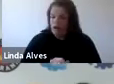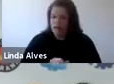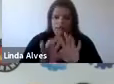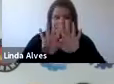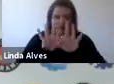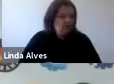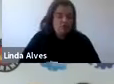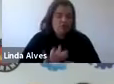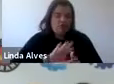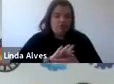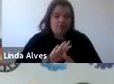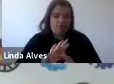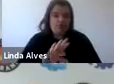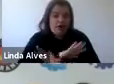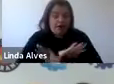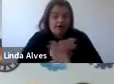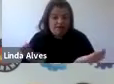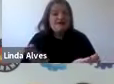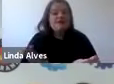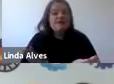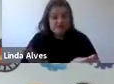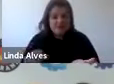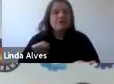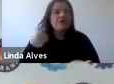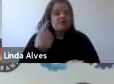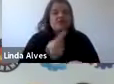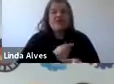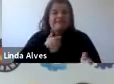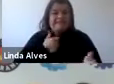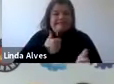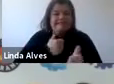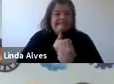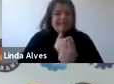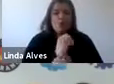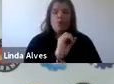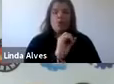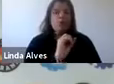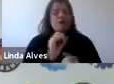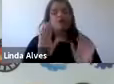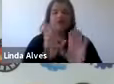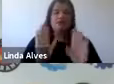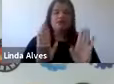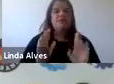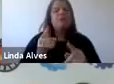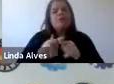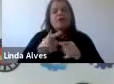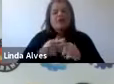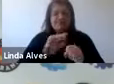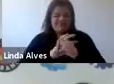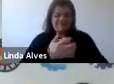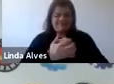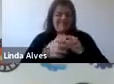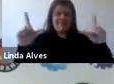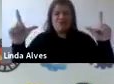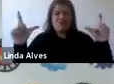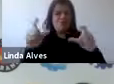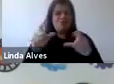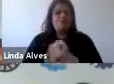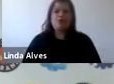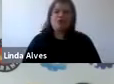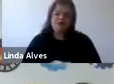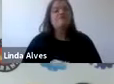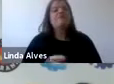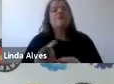e que cheguemos mais perto do término de tudo isso, principalmente enquanto não acontece a vacina.